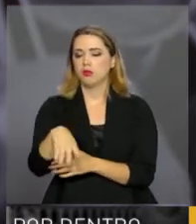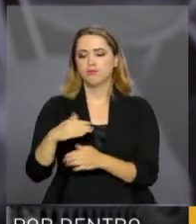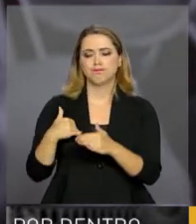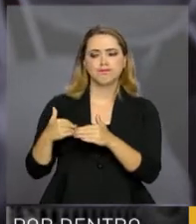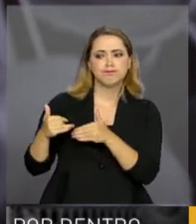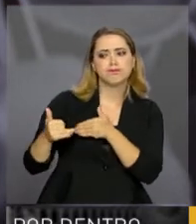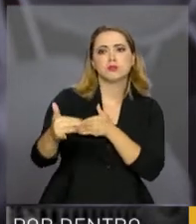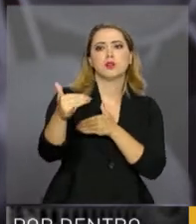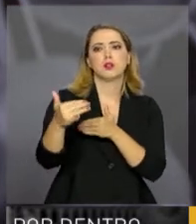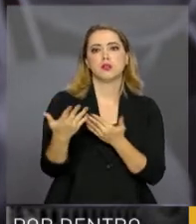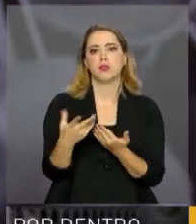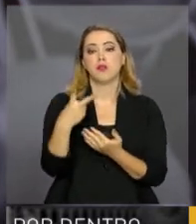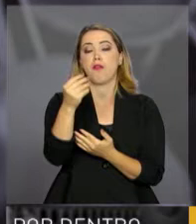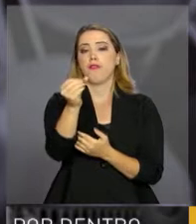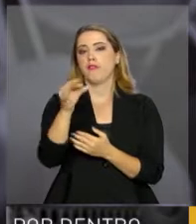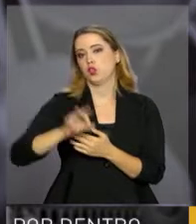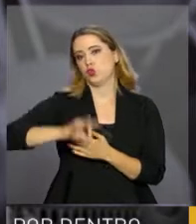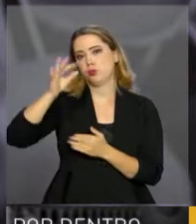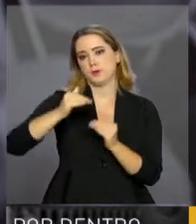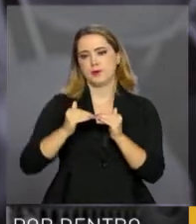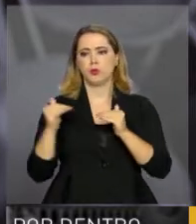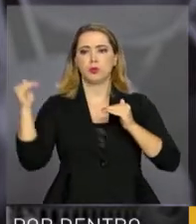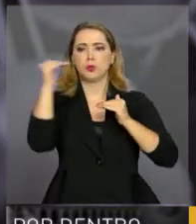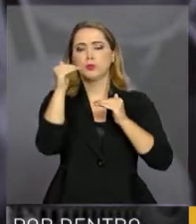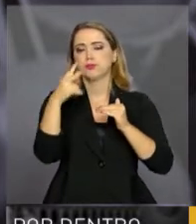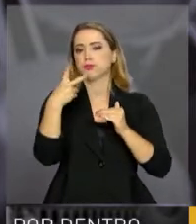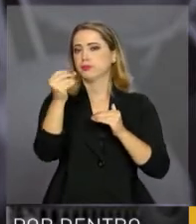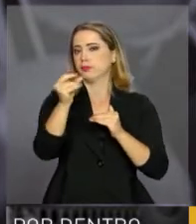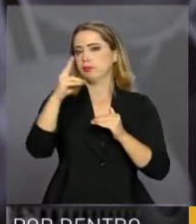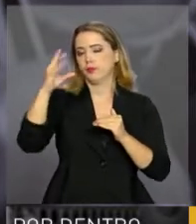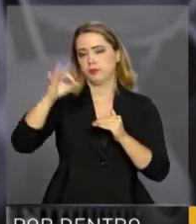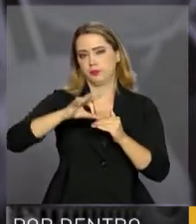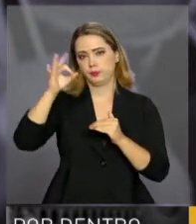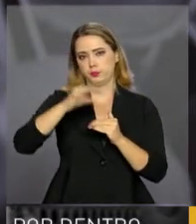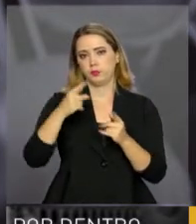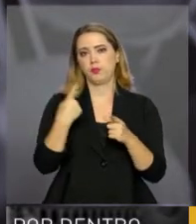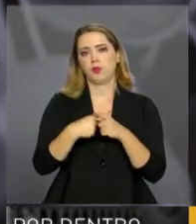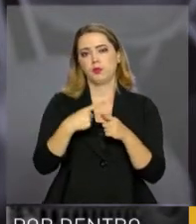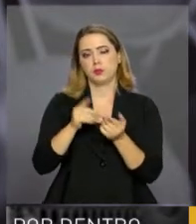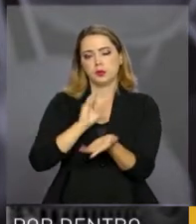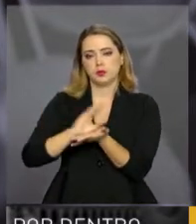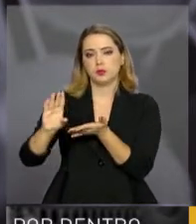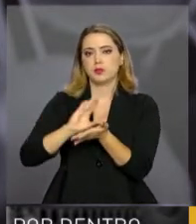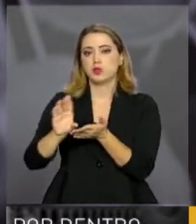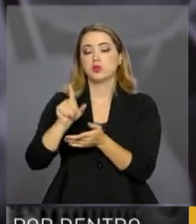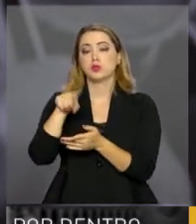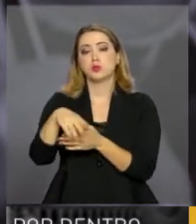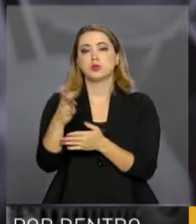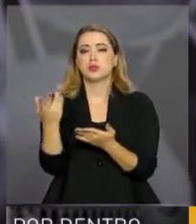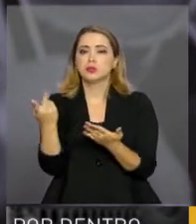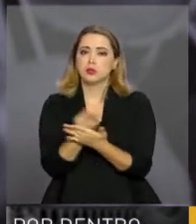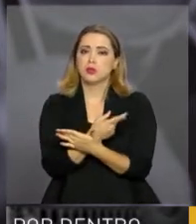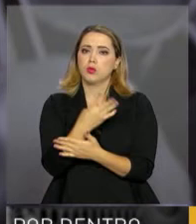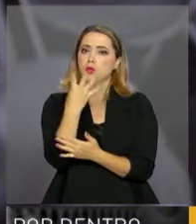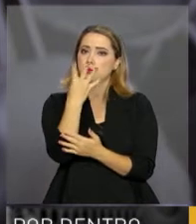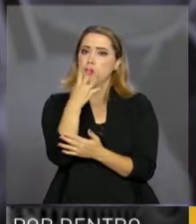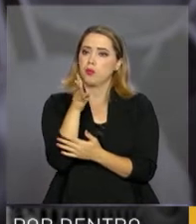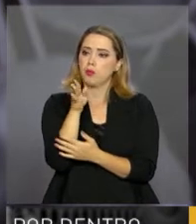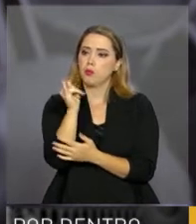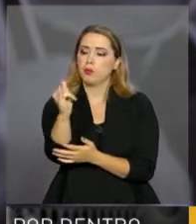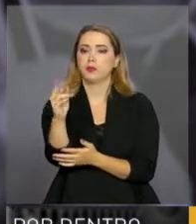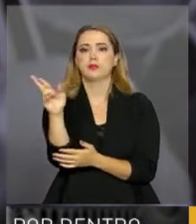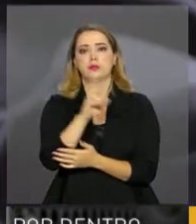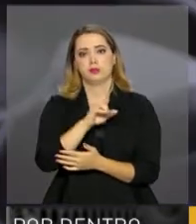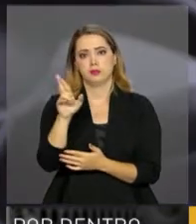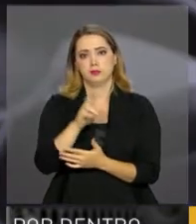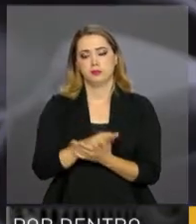evolução acima de 20%, que em 2016 o volume de investimentos foi aproximadamente 4 bilhões e 700